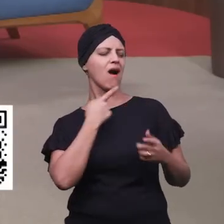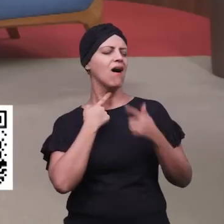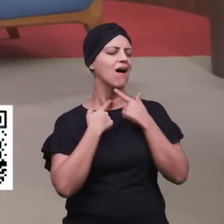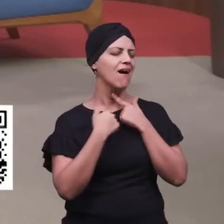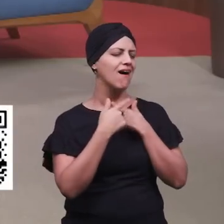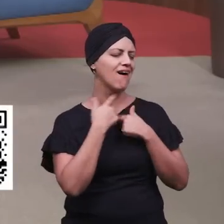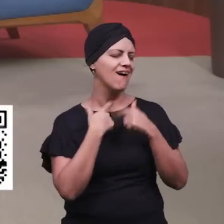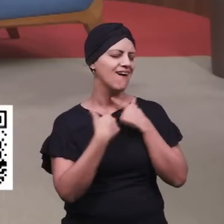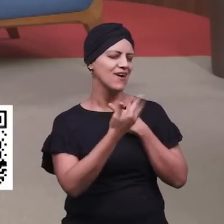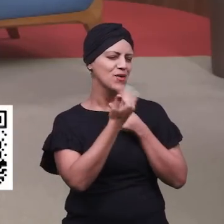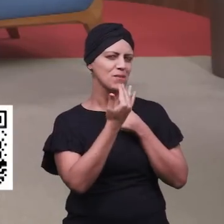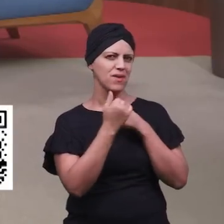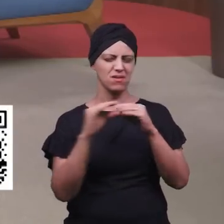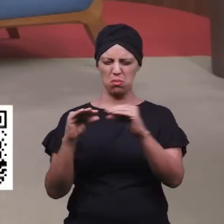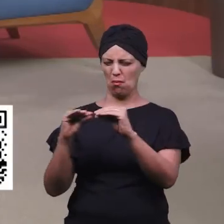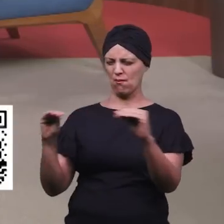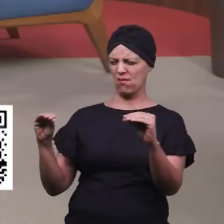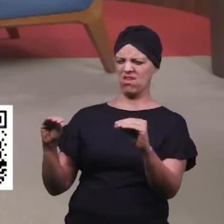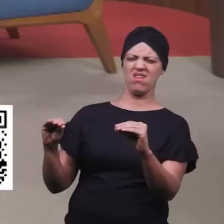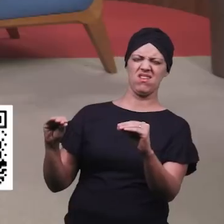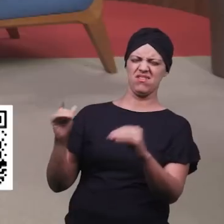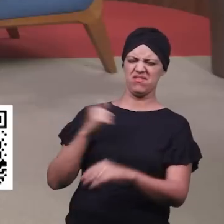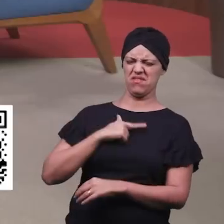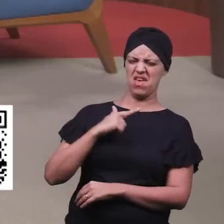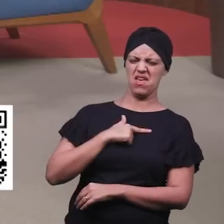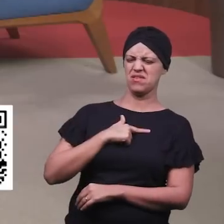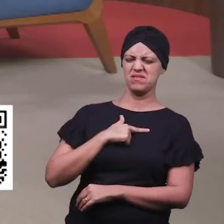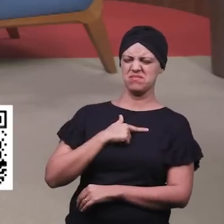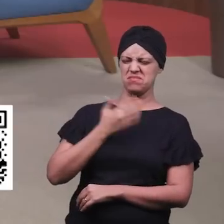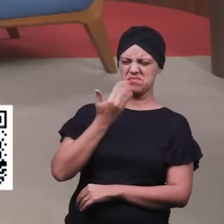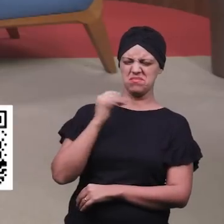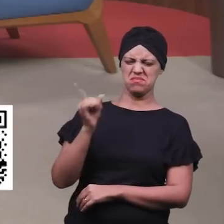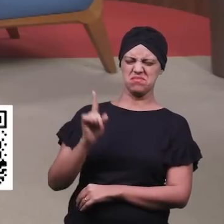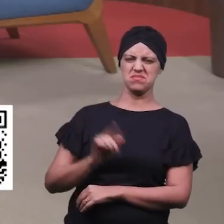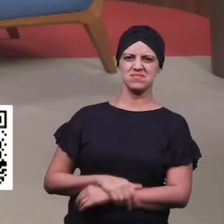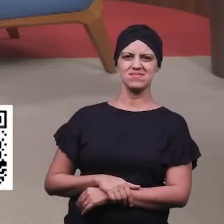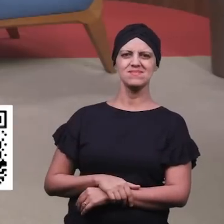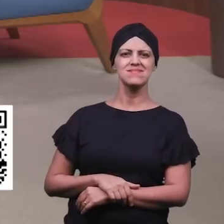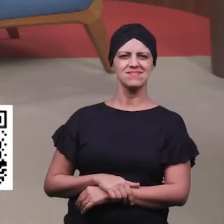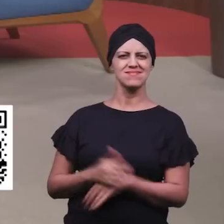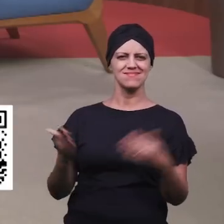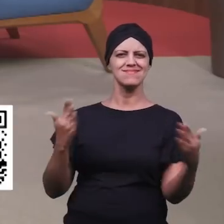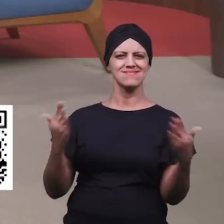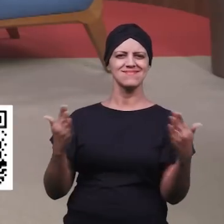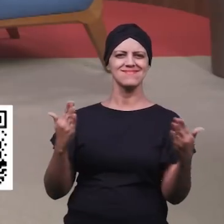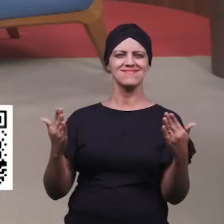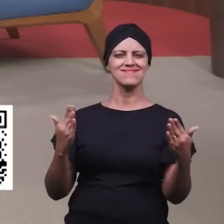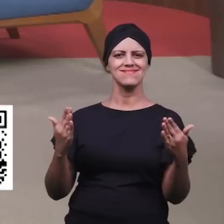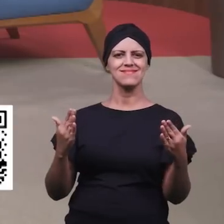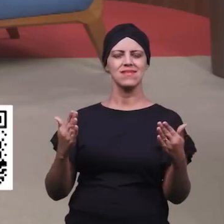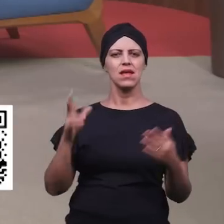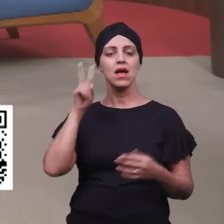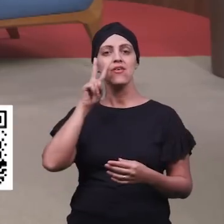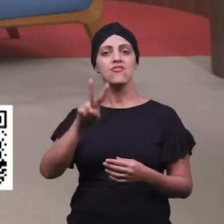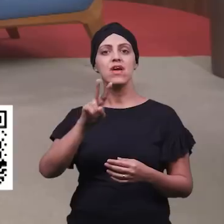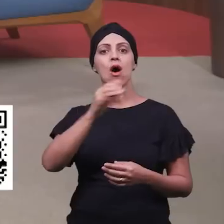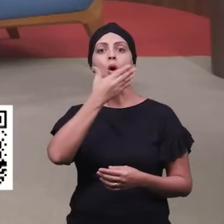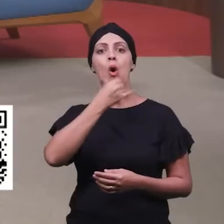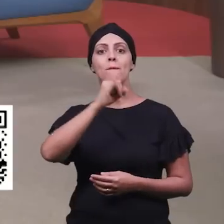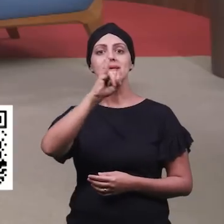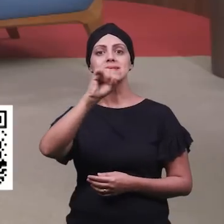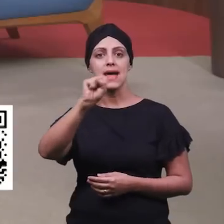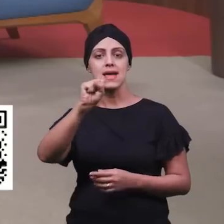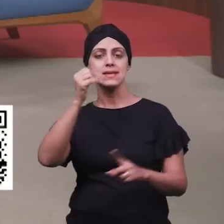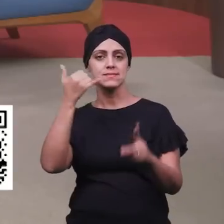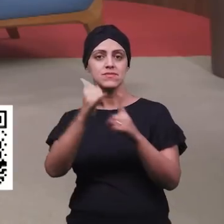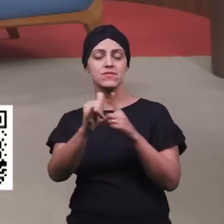É mais desejável. É mais desejável, né? Aos olhos. E é interessante, quando a gente vai para o profeta Isaías, quando ele profetiza acerca de Jesus,